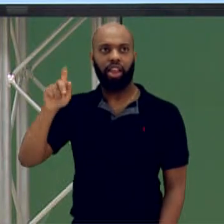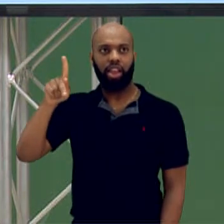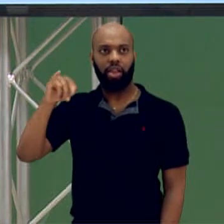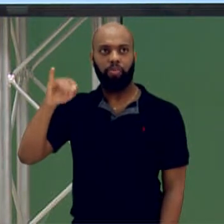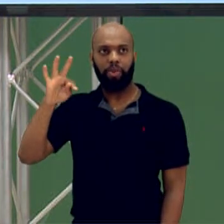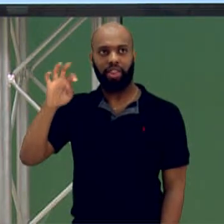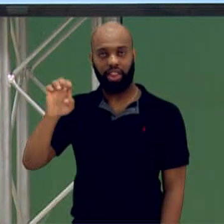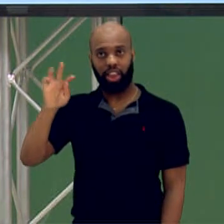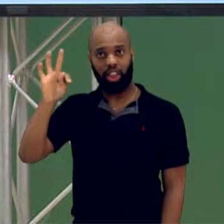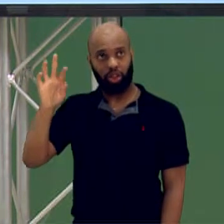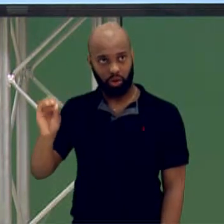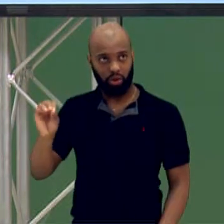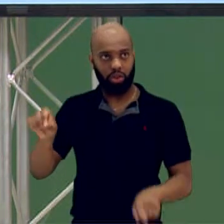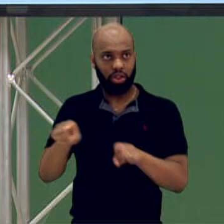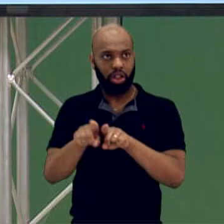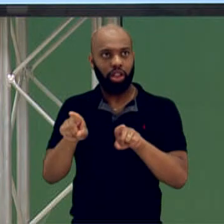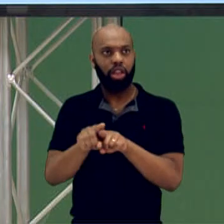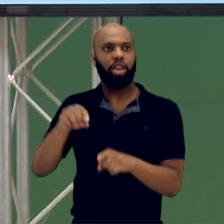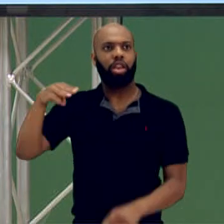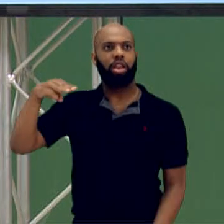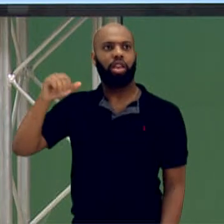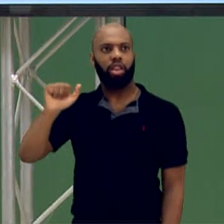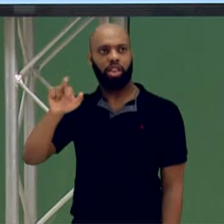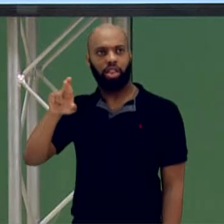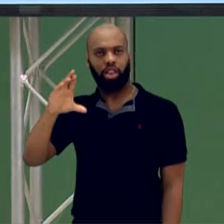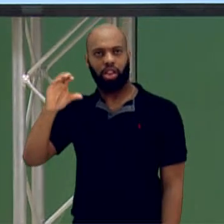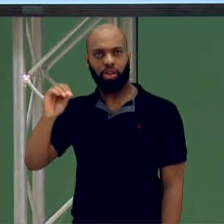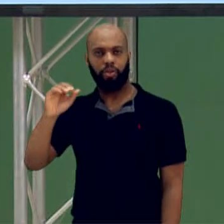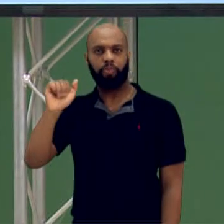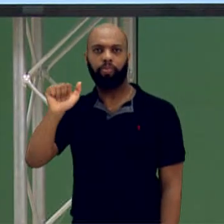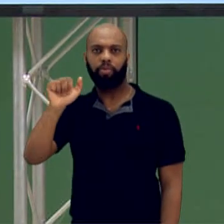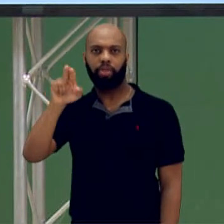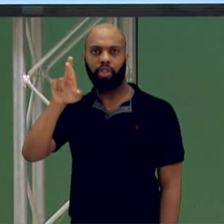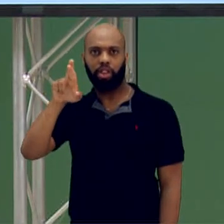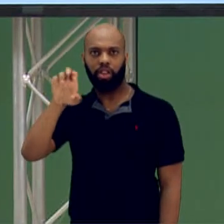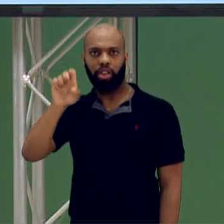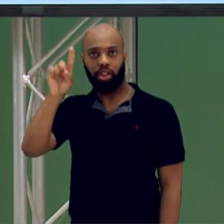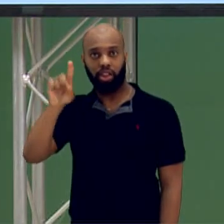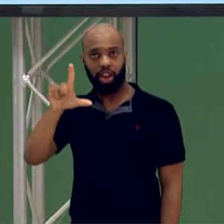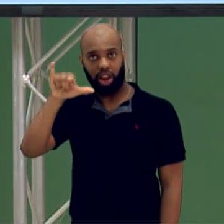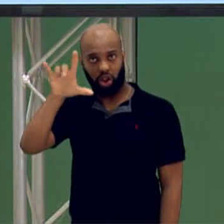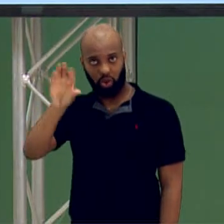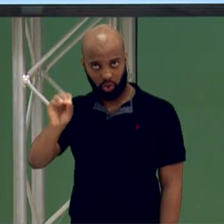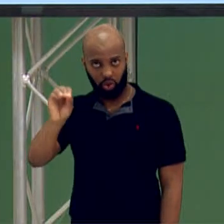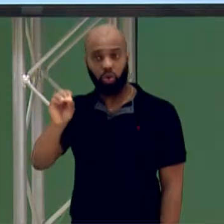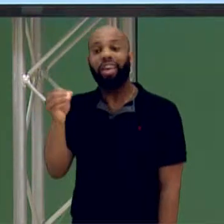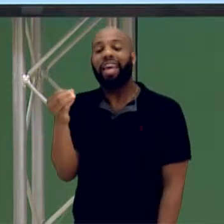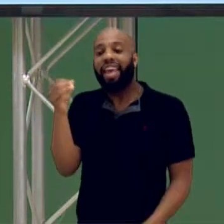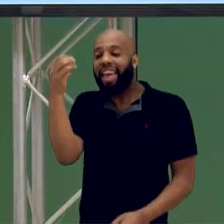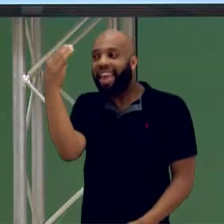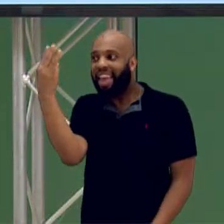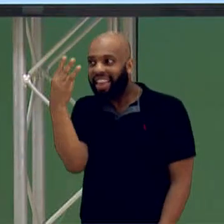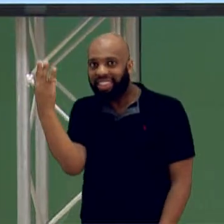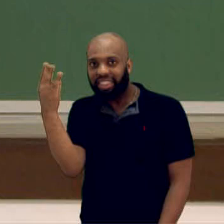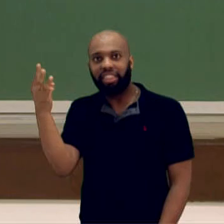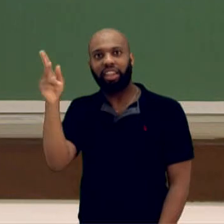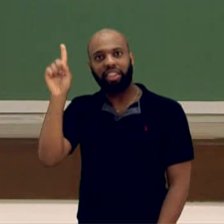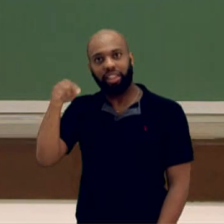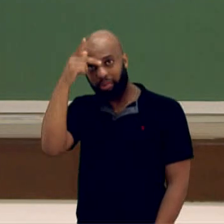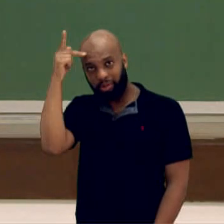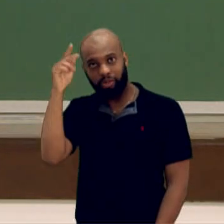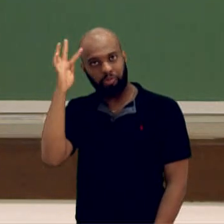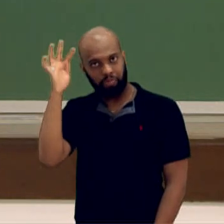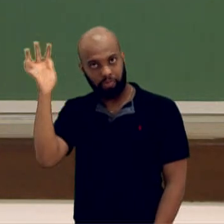Epicteto, né, com C mudo ali também, tá? Mas isso tem a ver com a tradução do nome. E Marco Aurélio, inclusive,